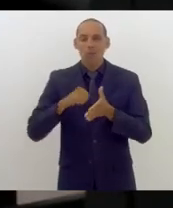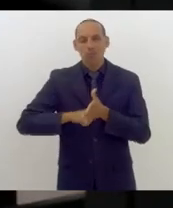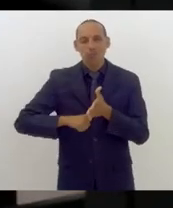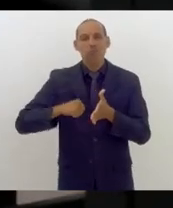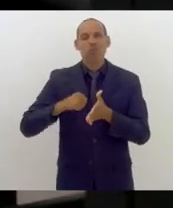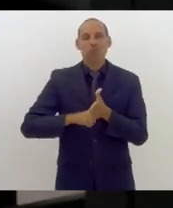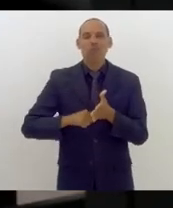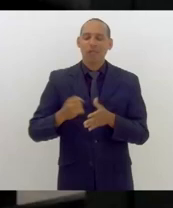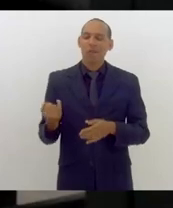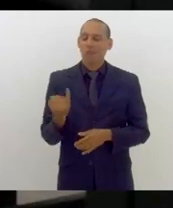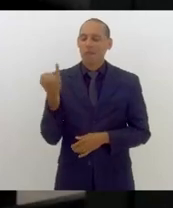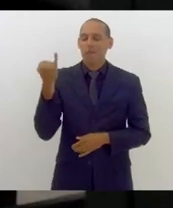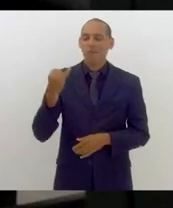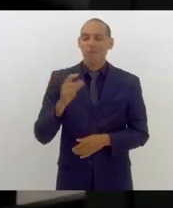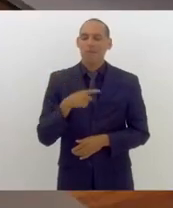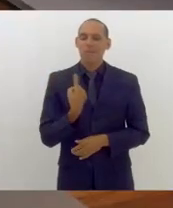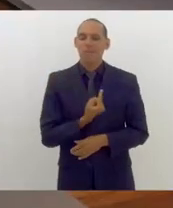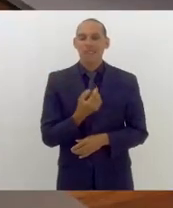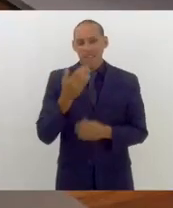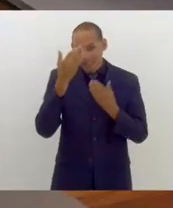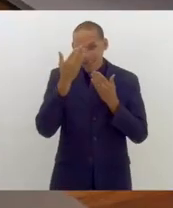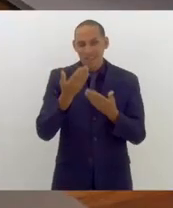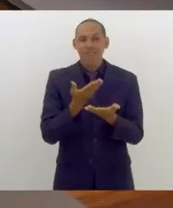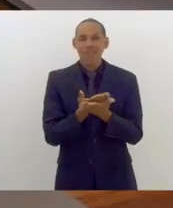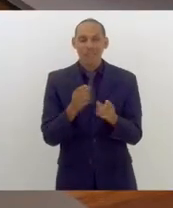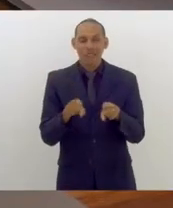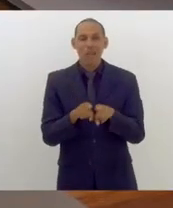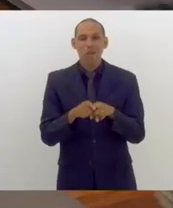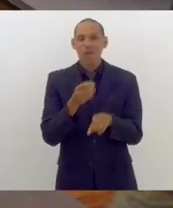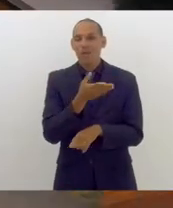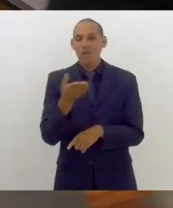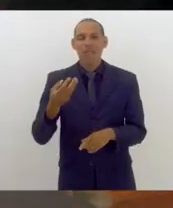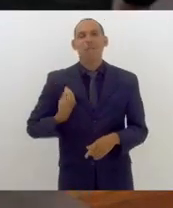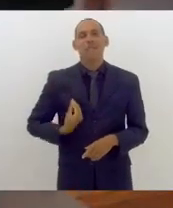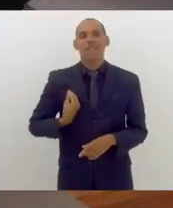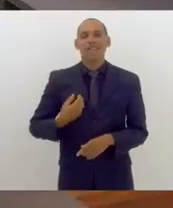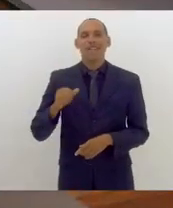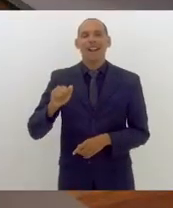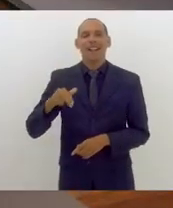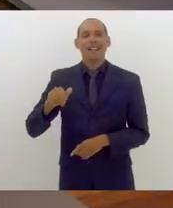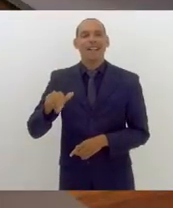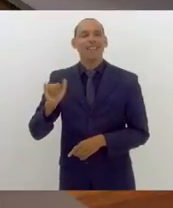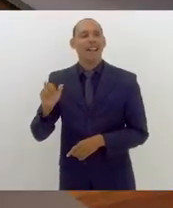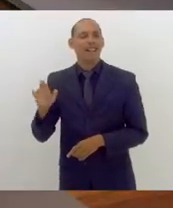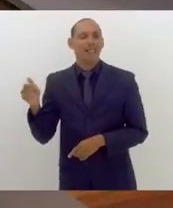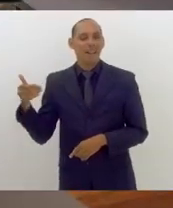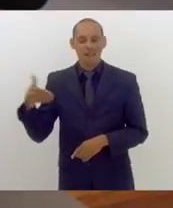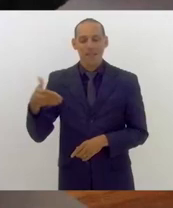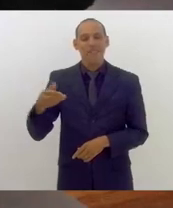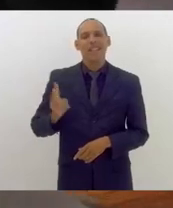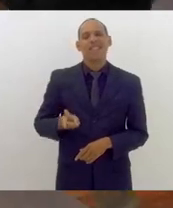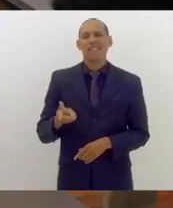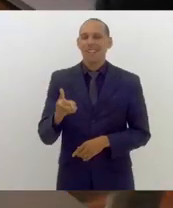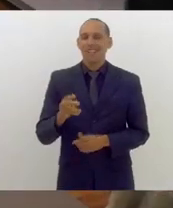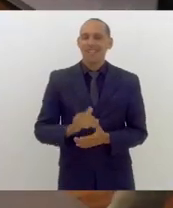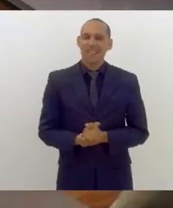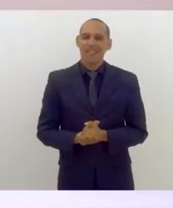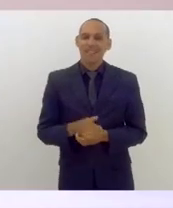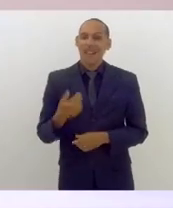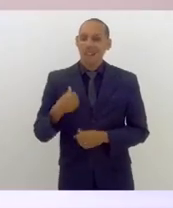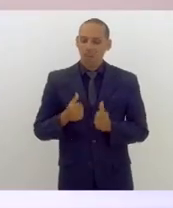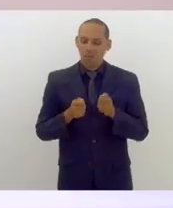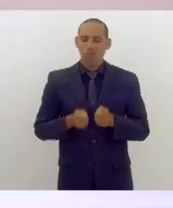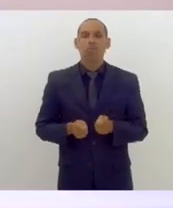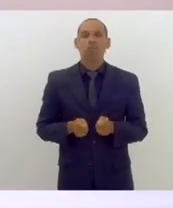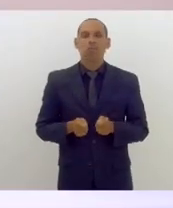importante cara pra gente obrigado eu queria agradecer a presença de vocês tá sempre presente em todas as reuniões e me